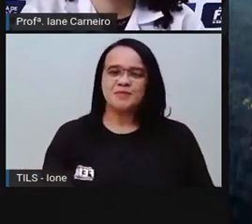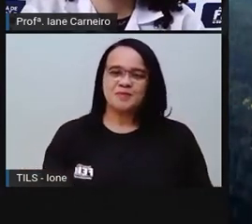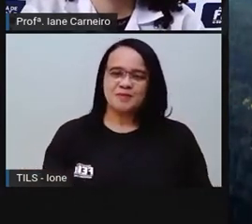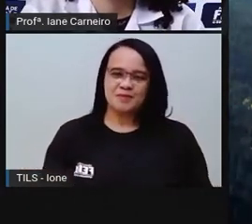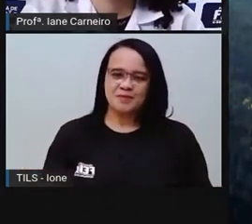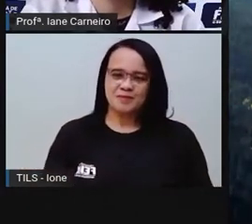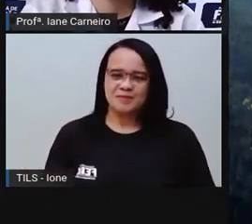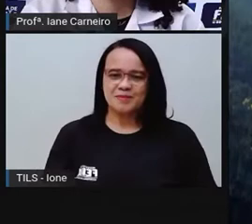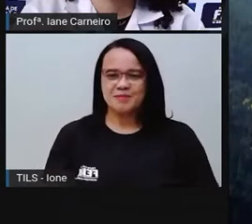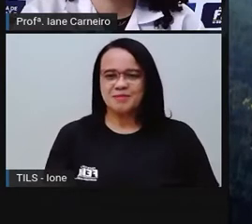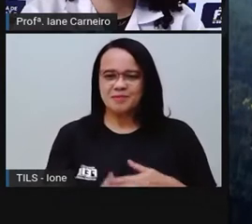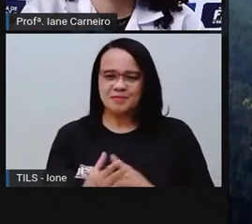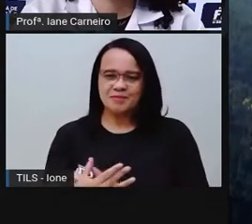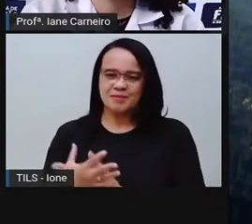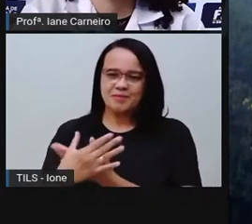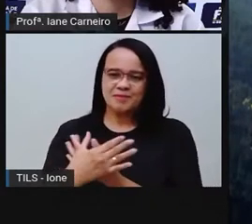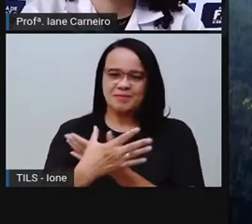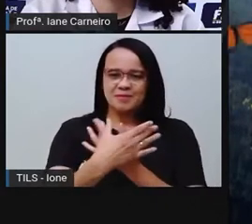Oi